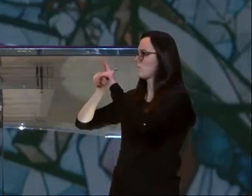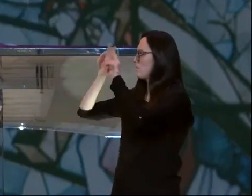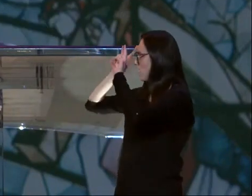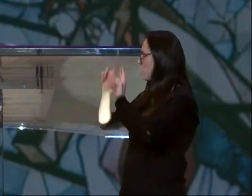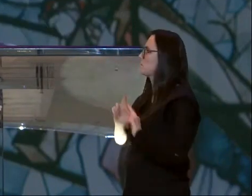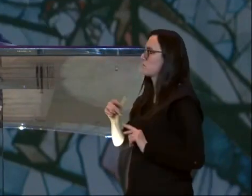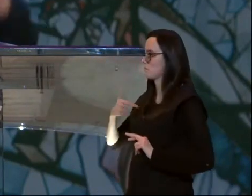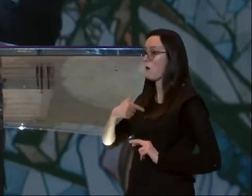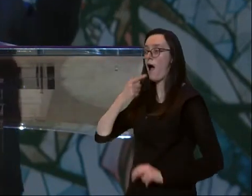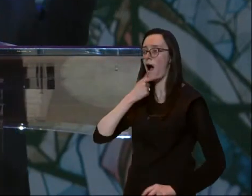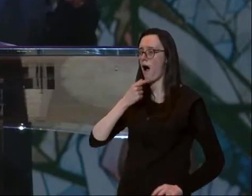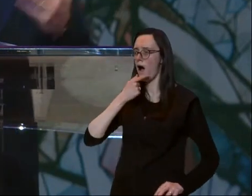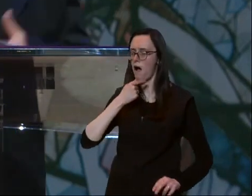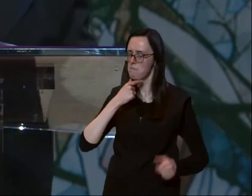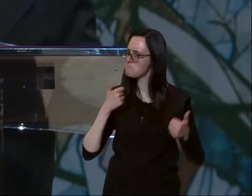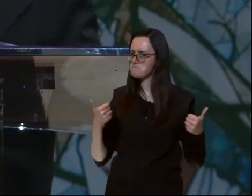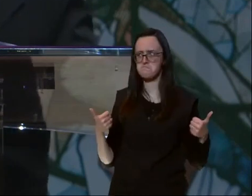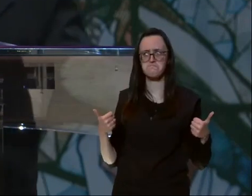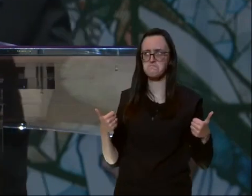Provavelmente